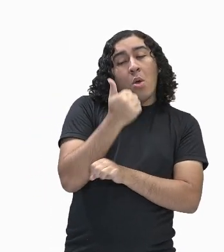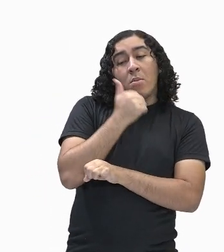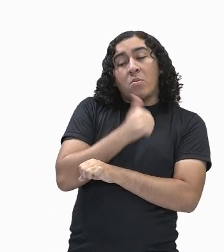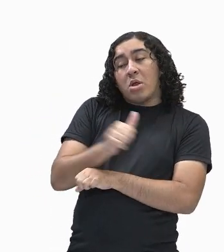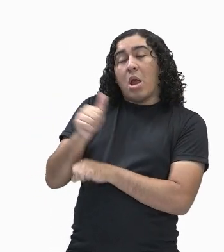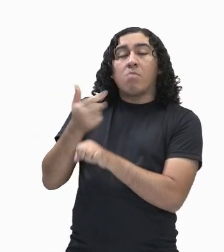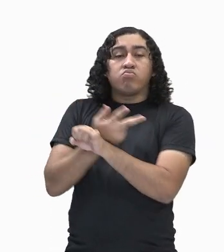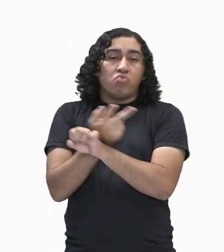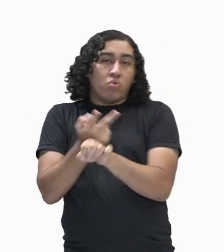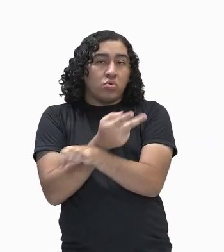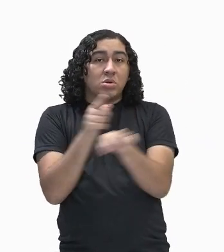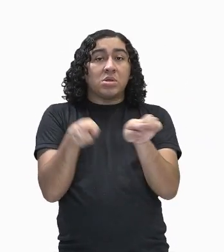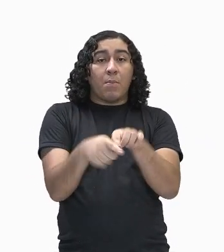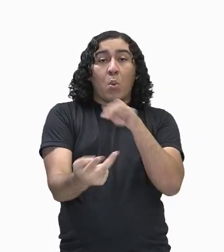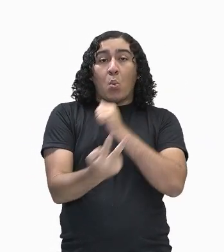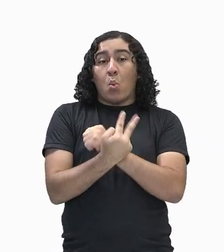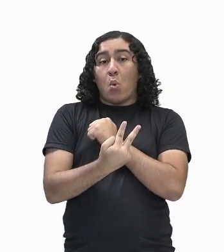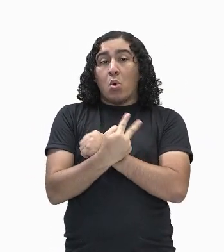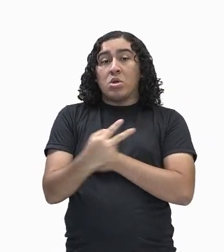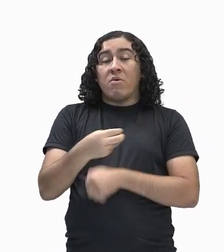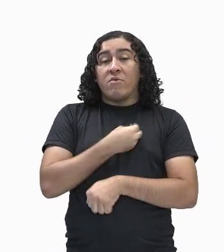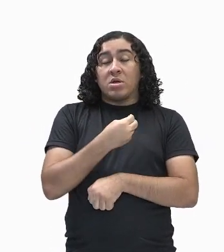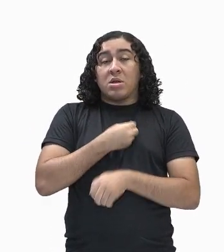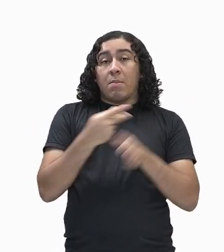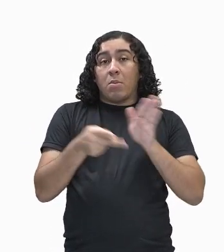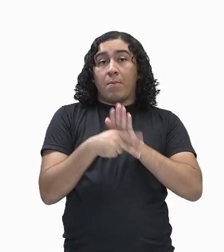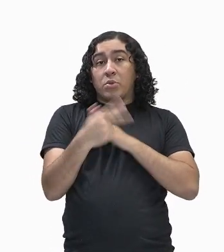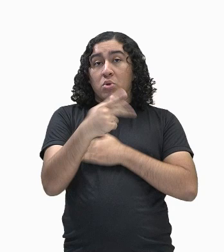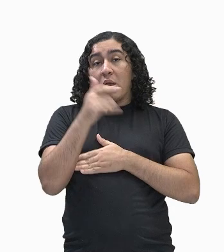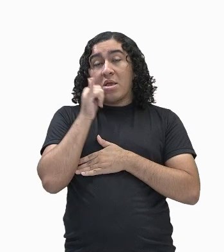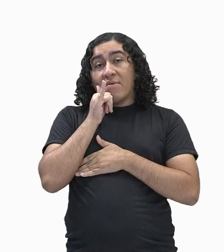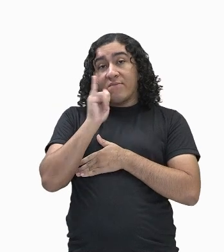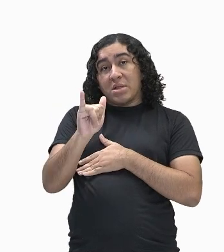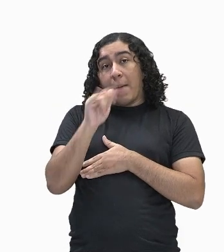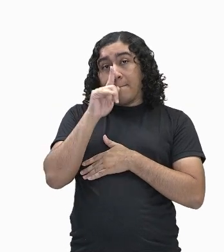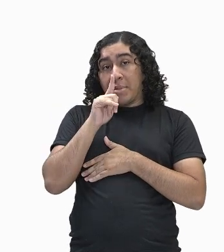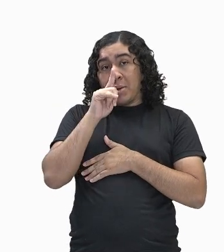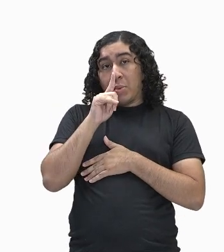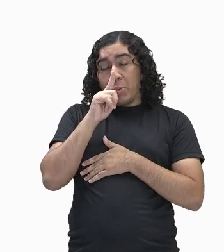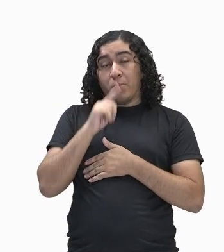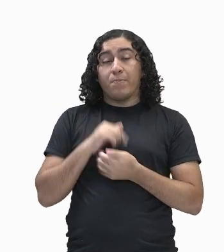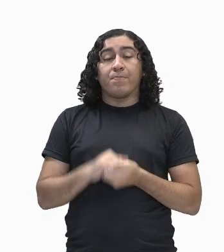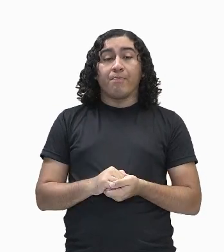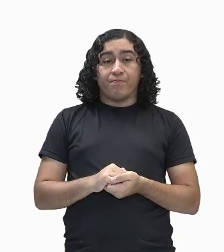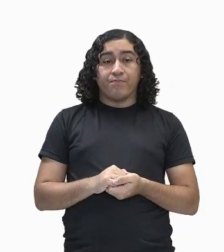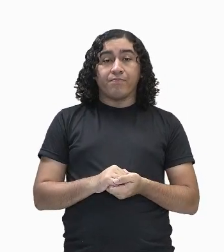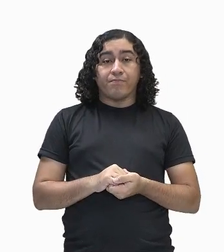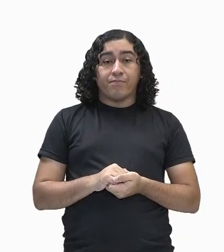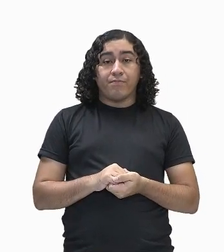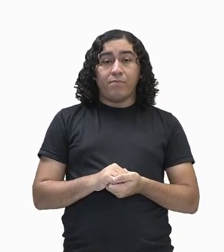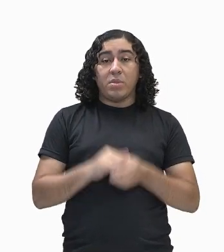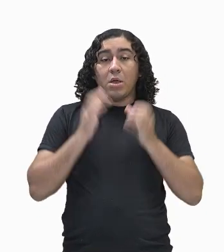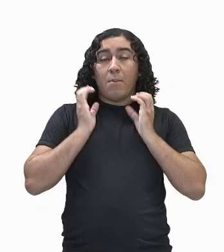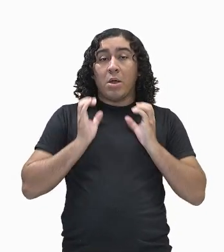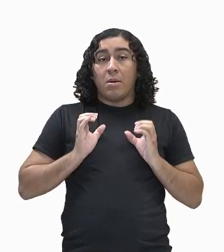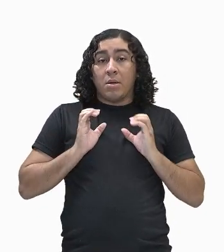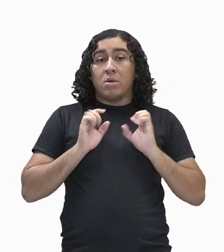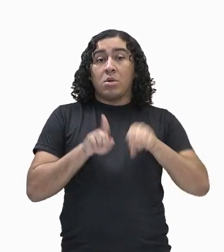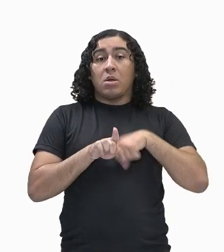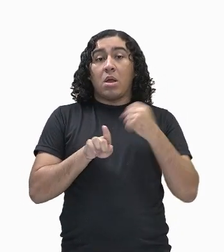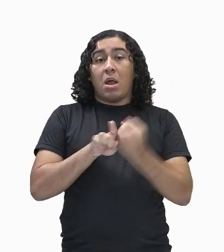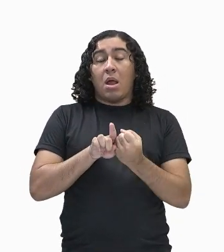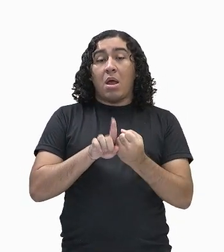também para se proteger de predadores. Tá bom, gente? E o comportamento social, ele